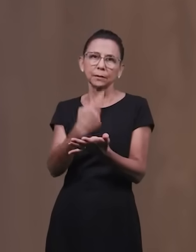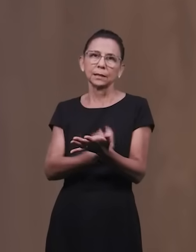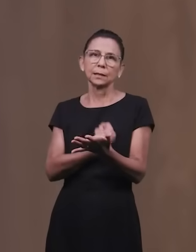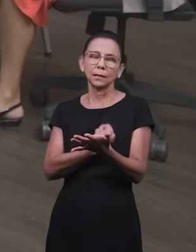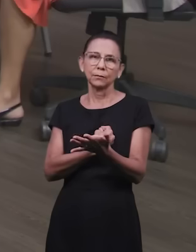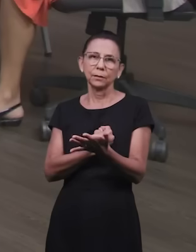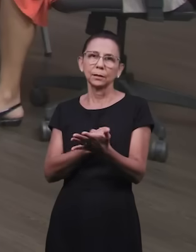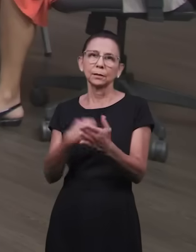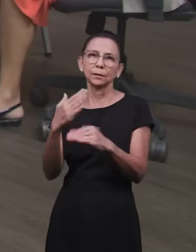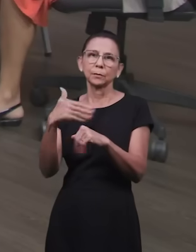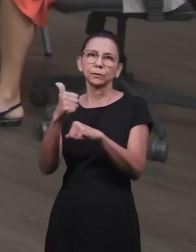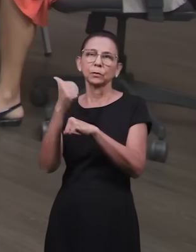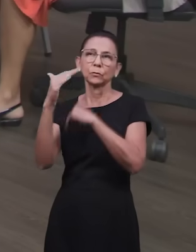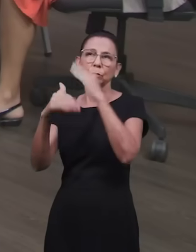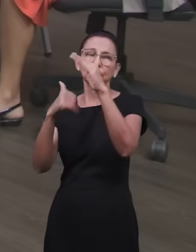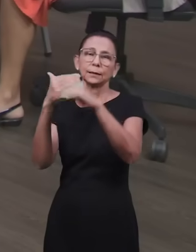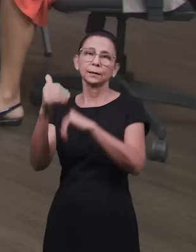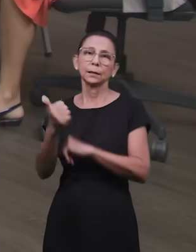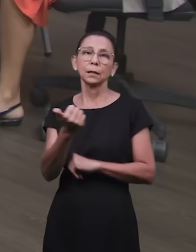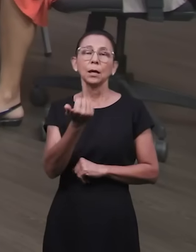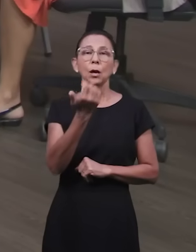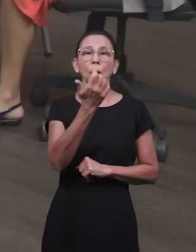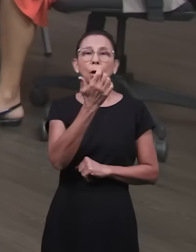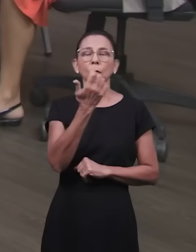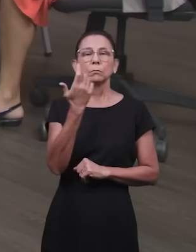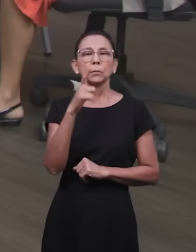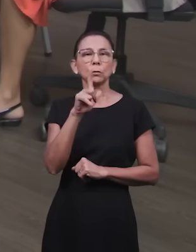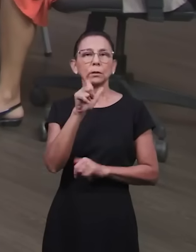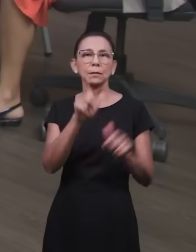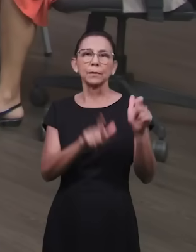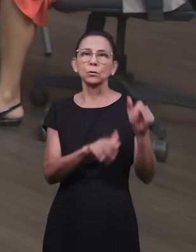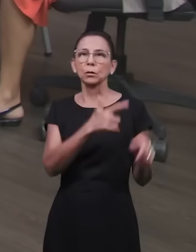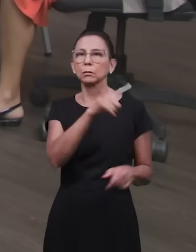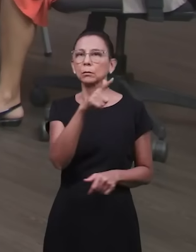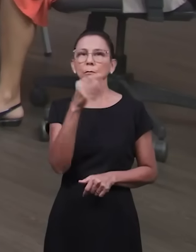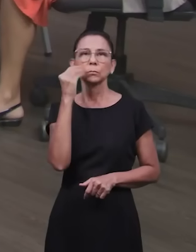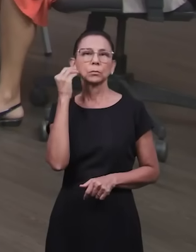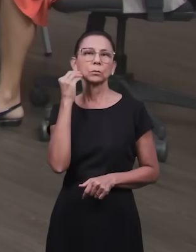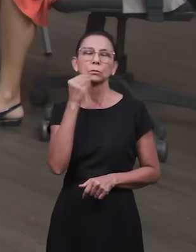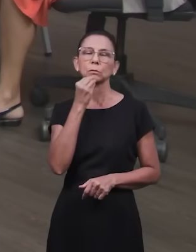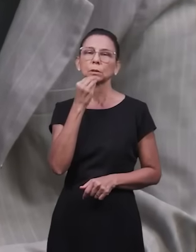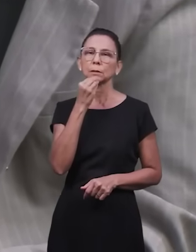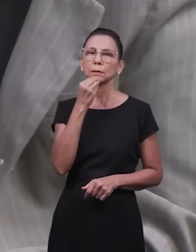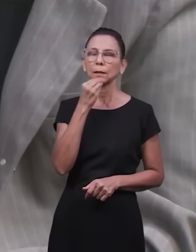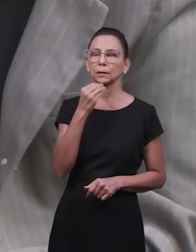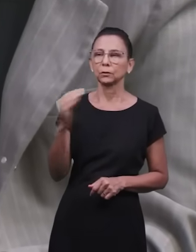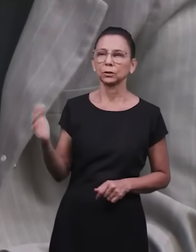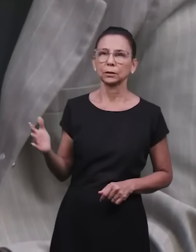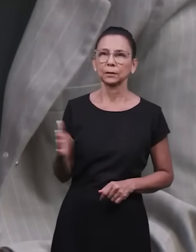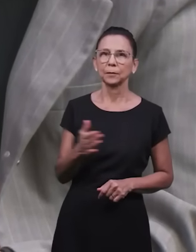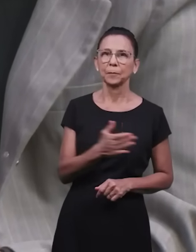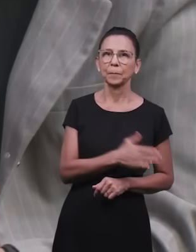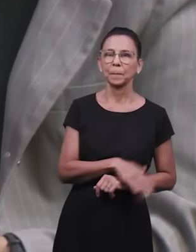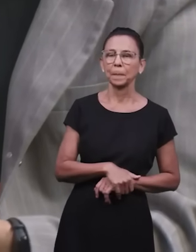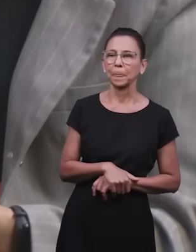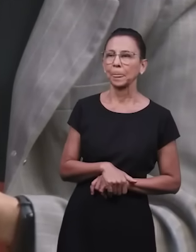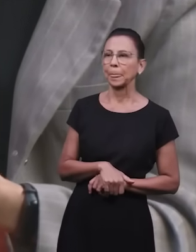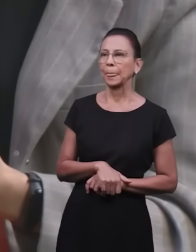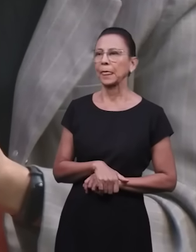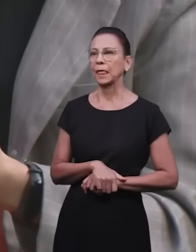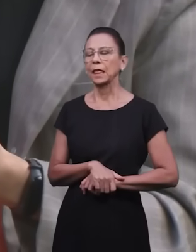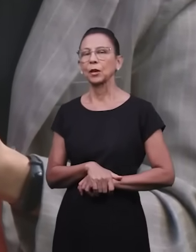não. Vão precisar da fé. Pastor, eu tenho o último jovem aqui para fazer a pergunta. Vou aproveitar